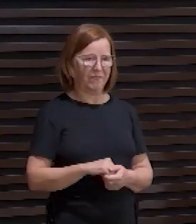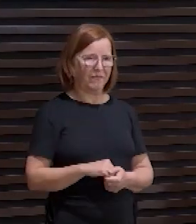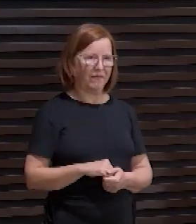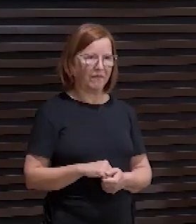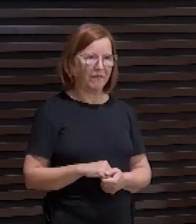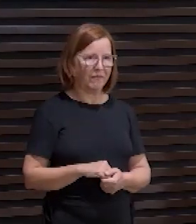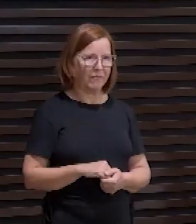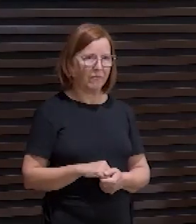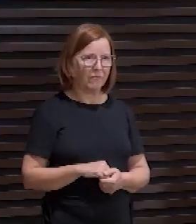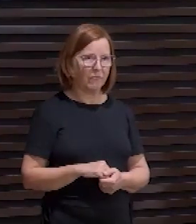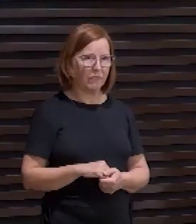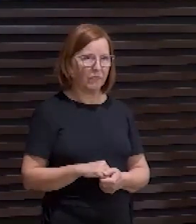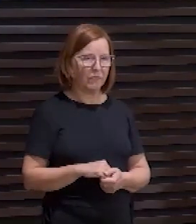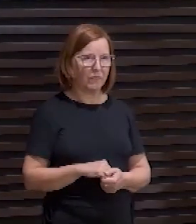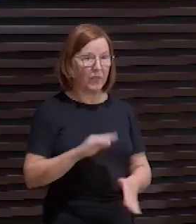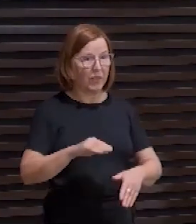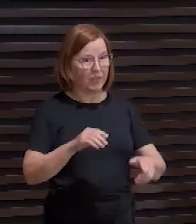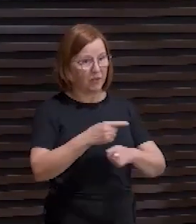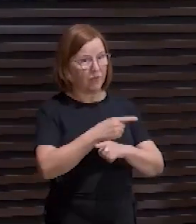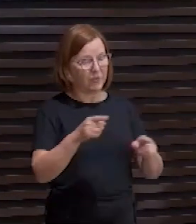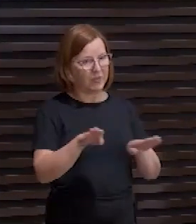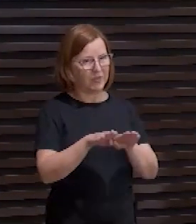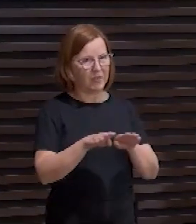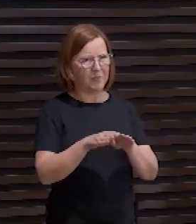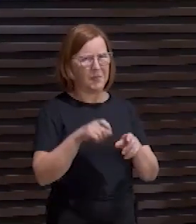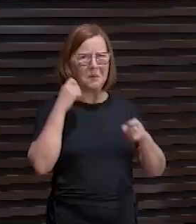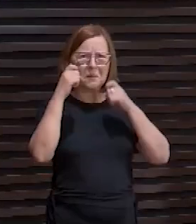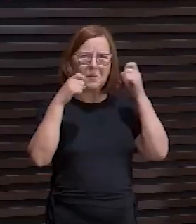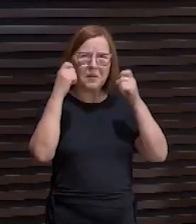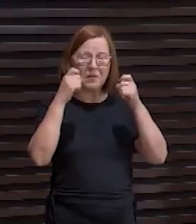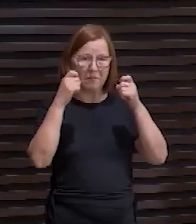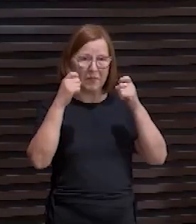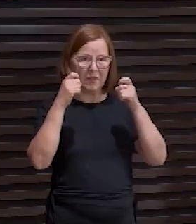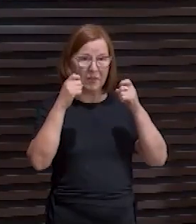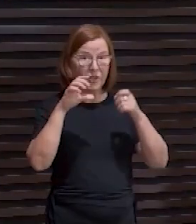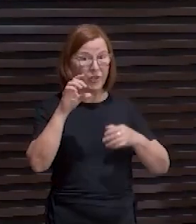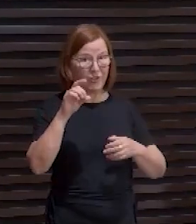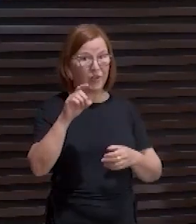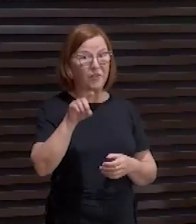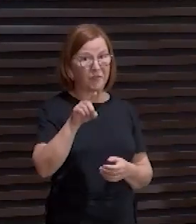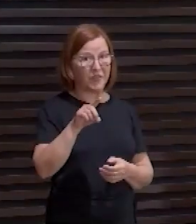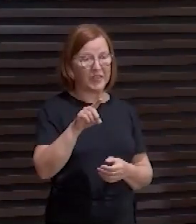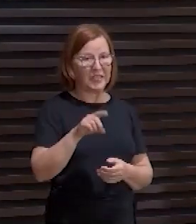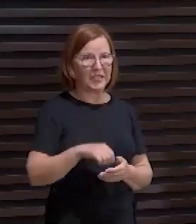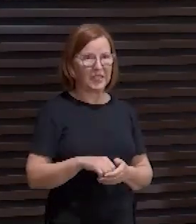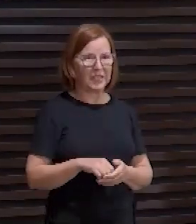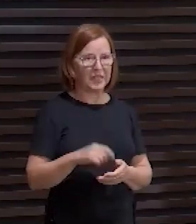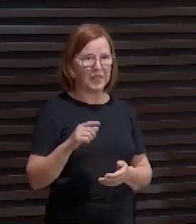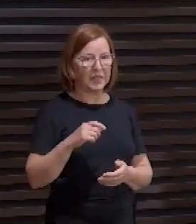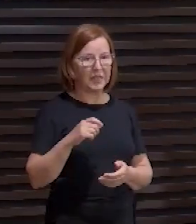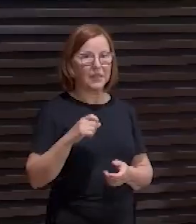E quantas vezes você está preocupado, irmão, com o teu bem-estar, e você não está se colocando no lugar da outra pessoa?